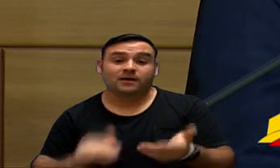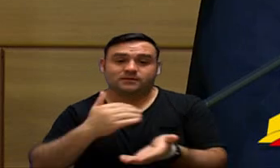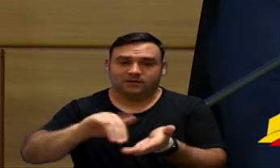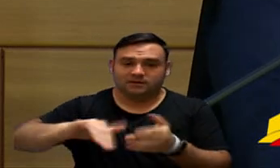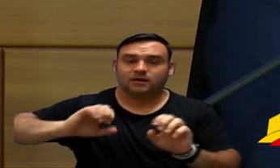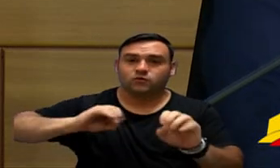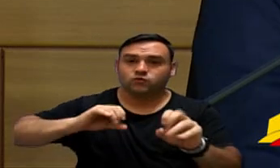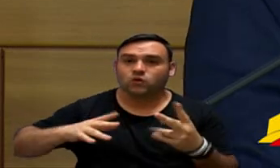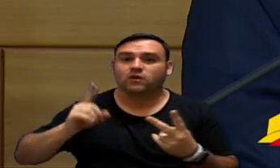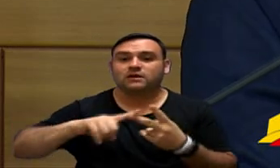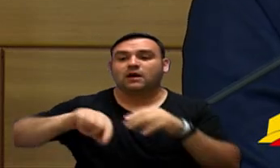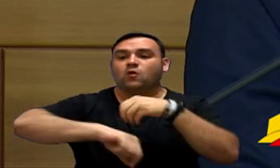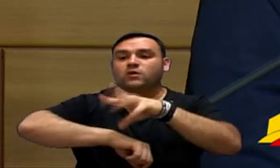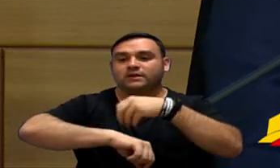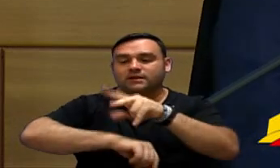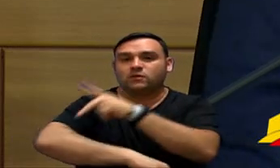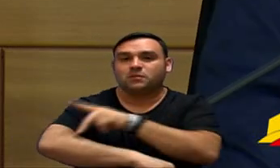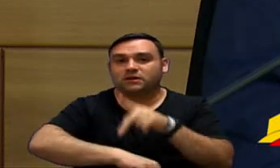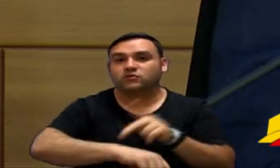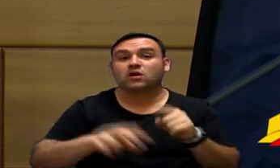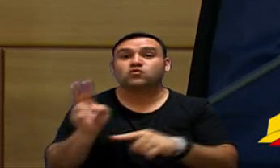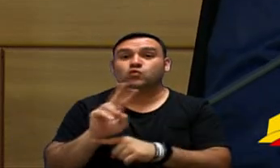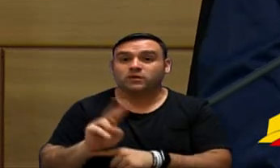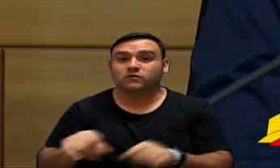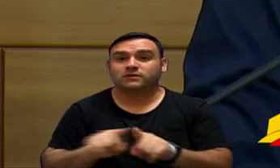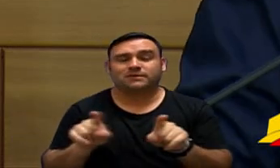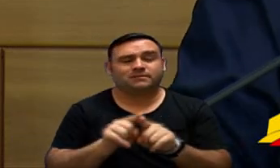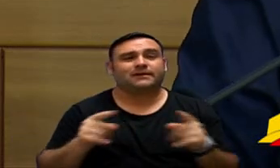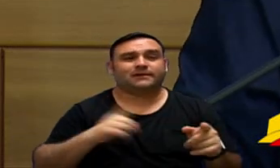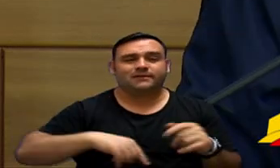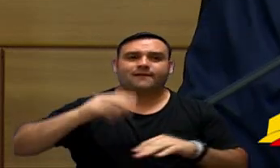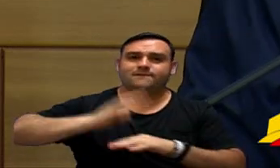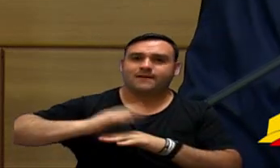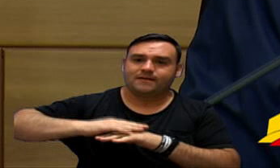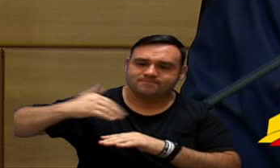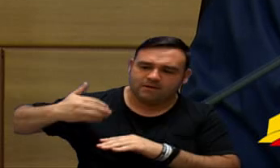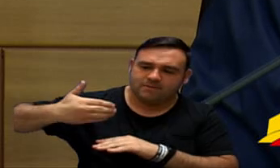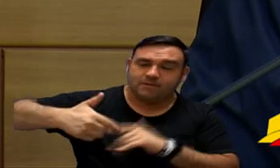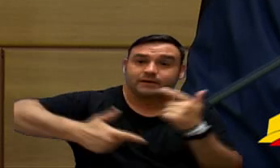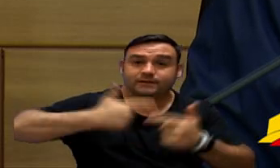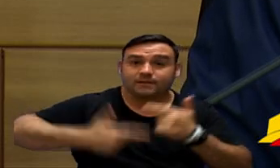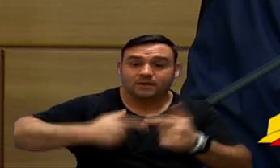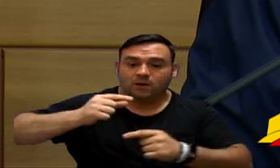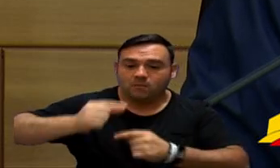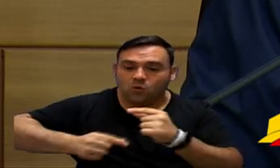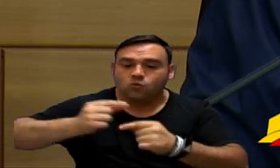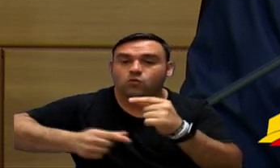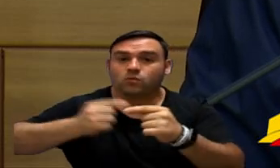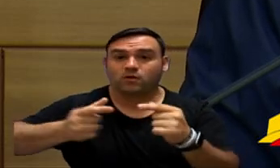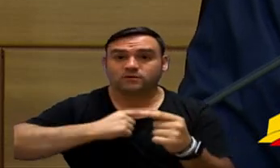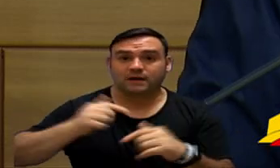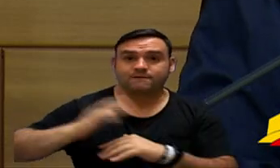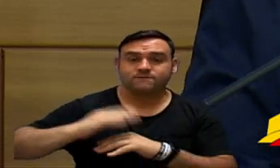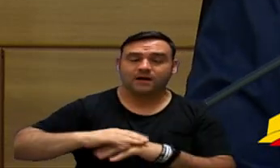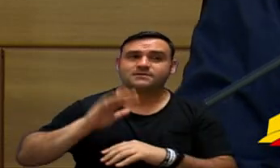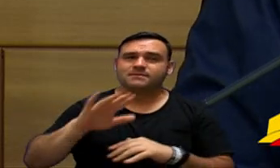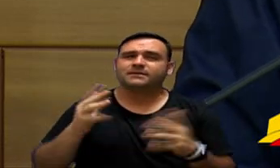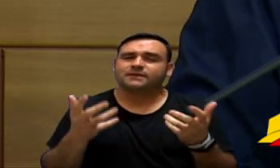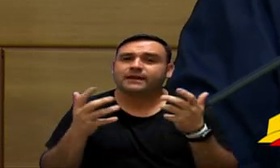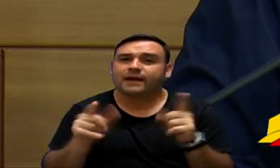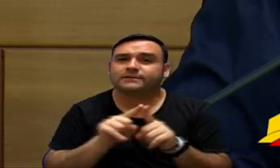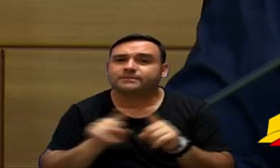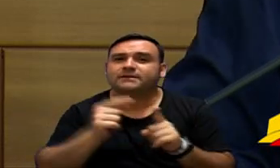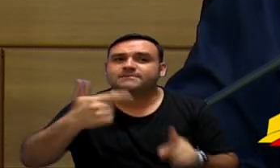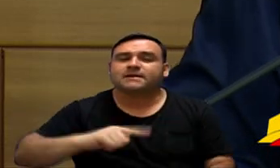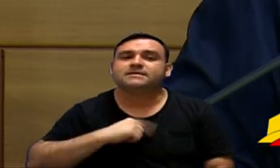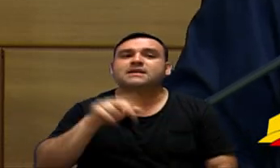escola, orientador pedagógico, supervisor. Então, a gente fez e vem fazendo esse trabalho gradativamente, e pretendemos